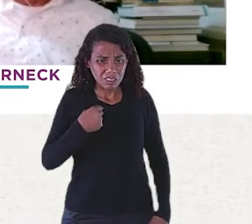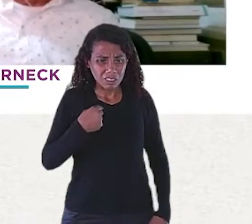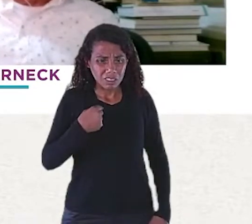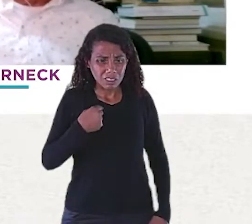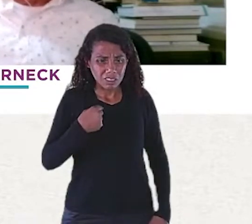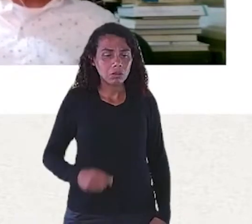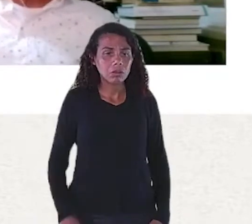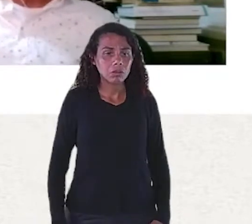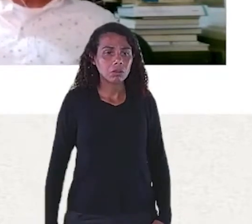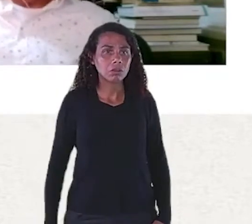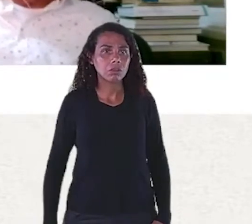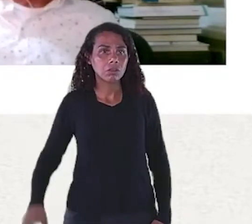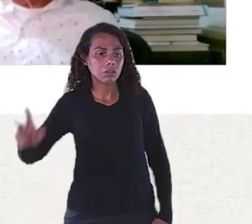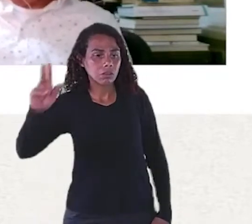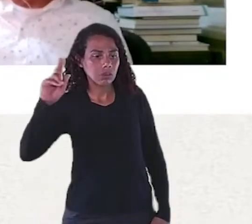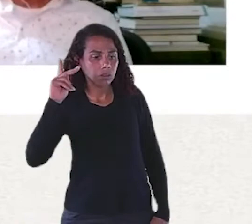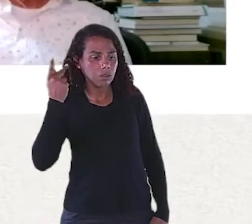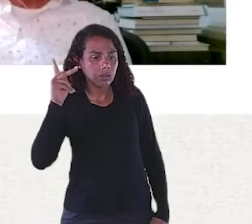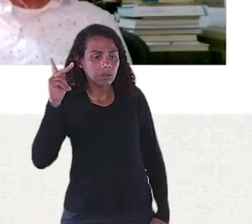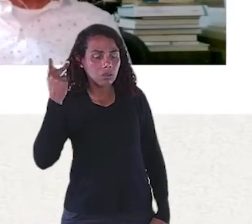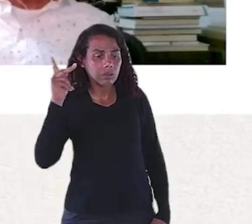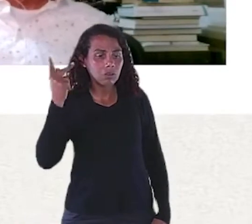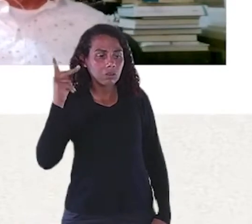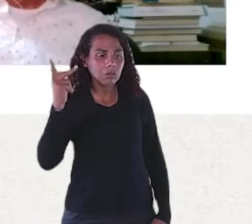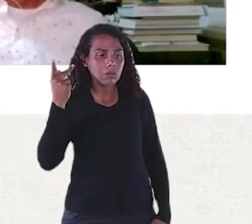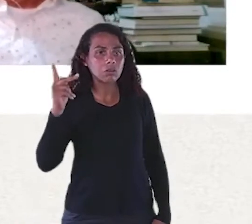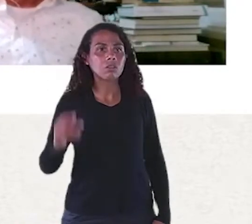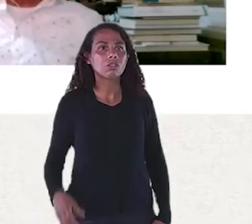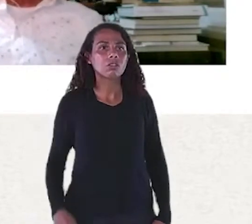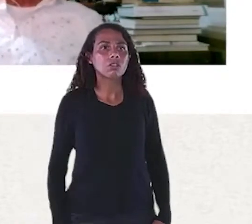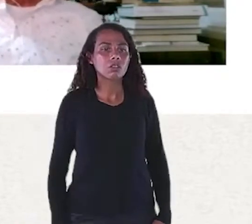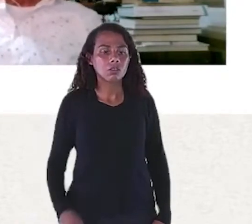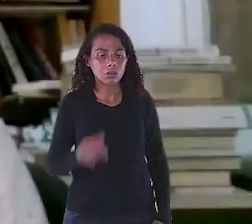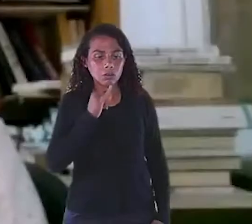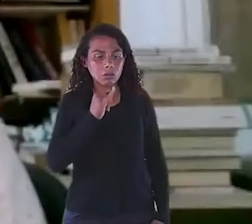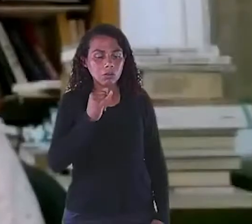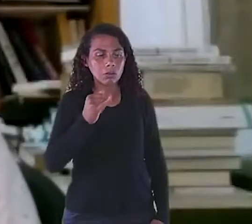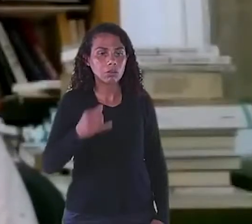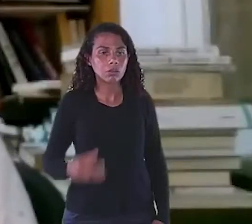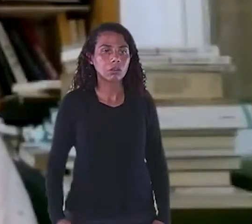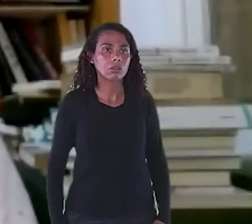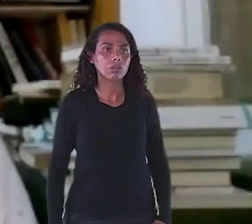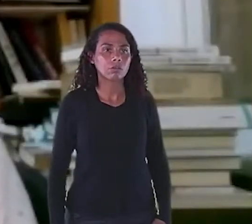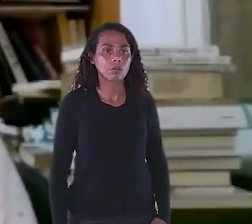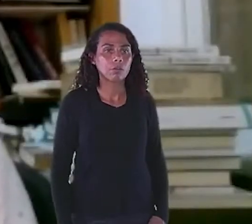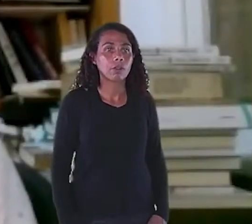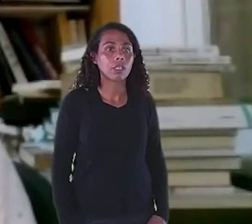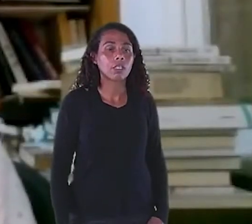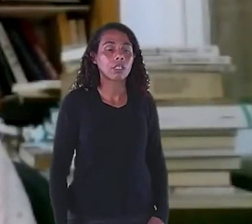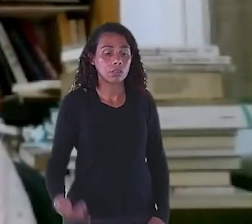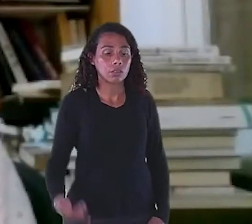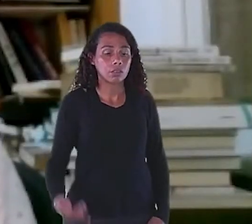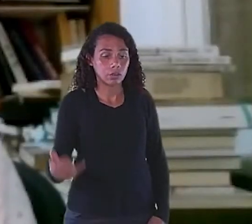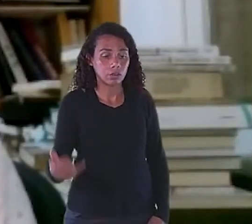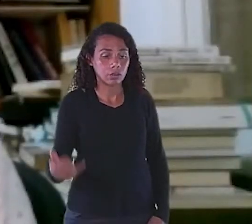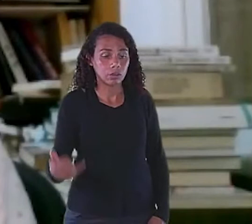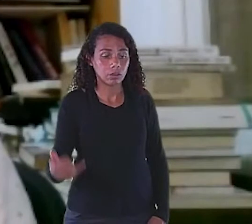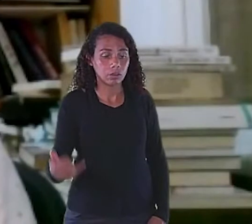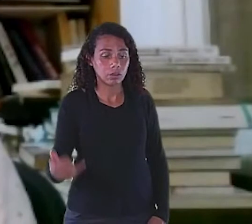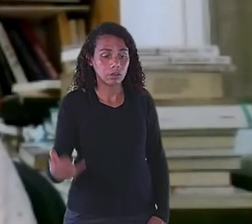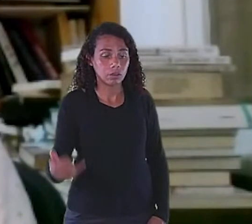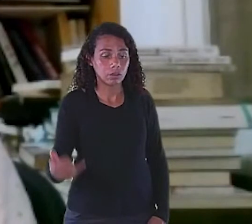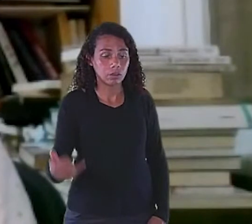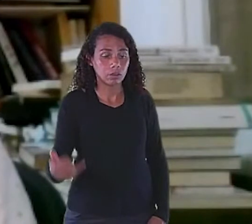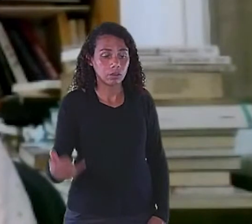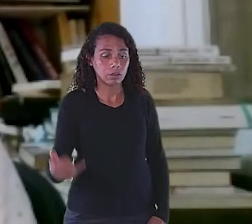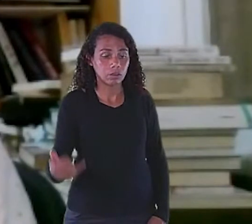você contou uma história do seu pai. Aí eu sentei e escrevi essa história. Não é? Lembrando do meu pai era um